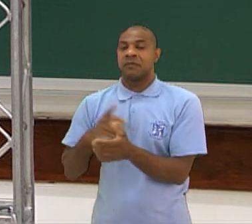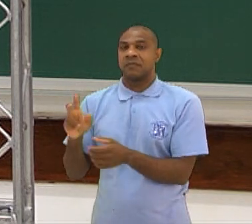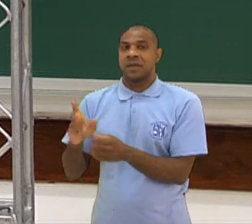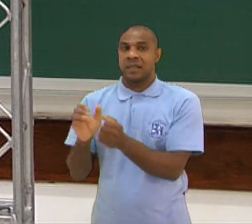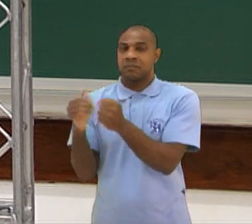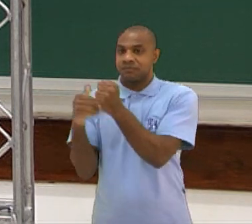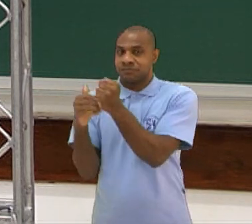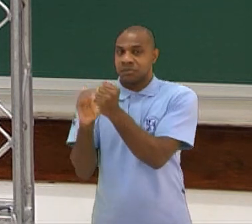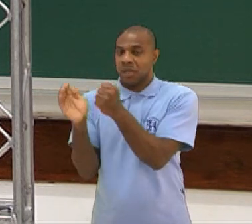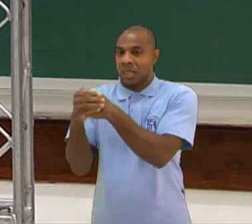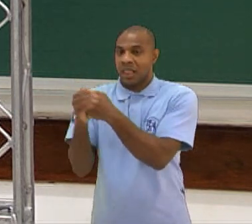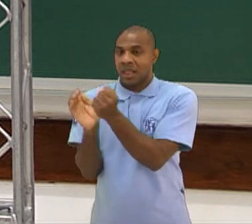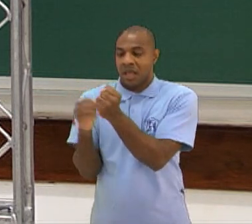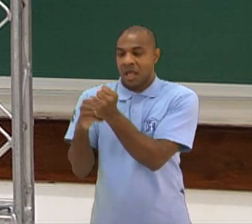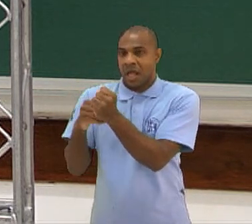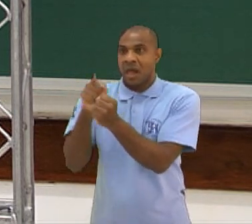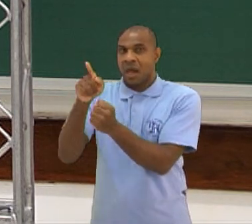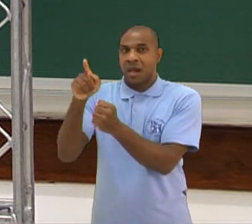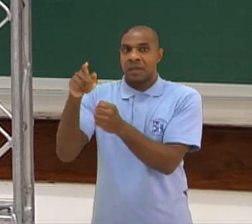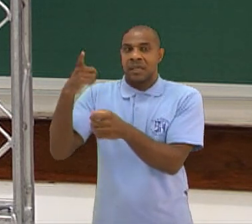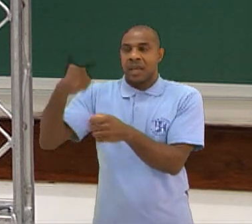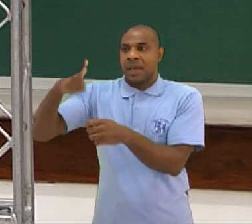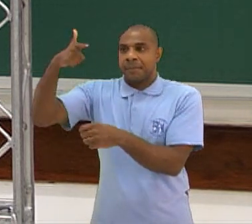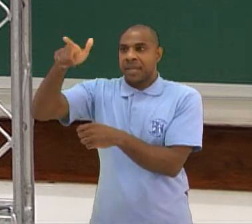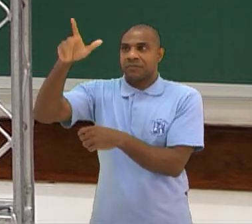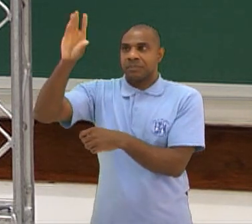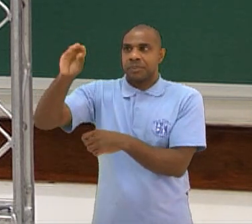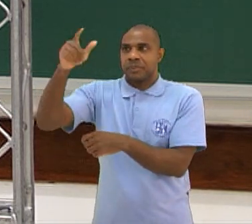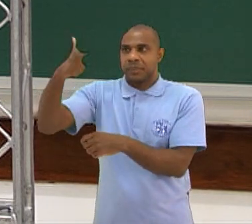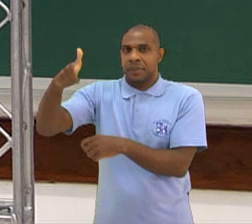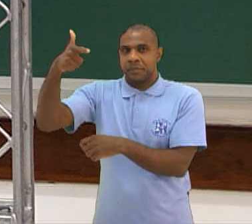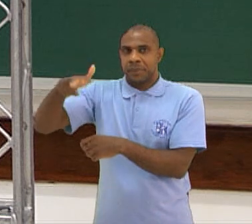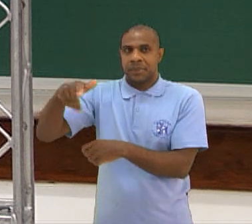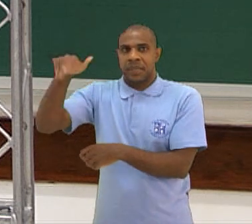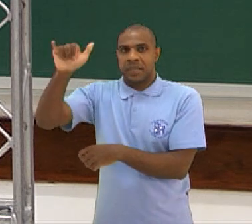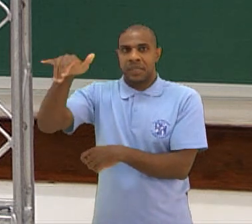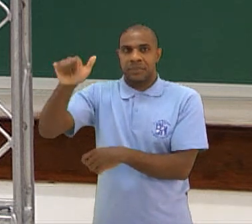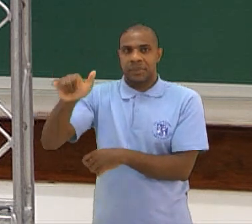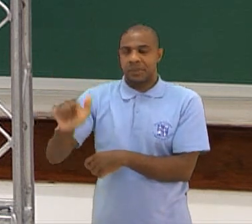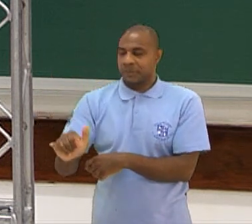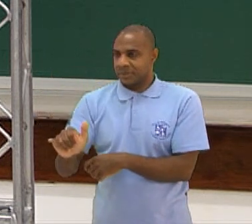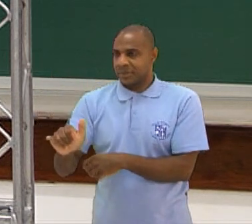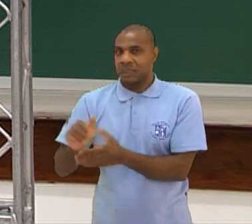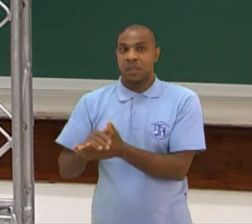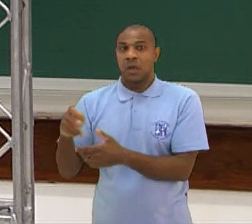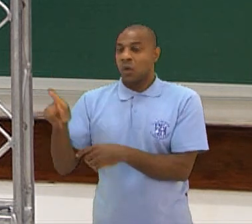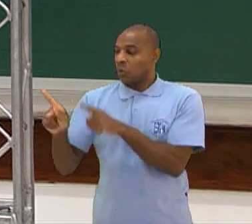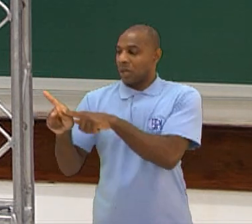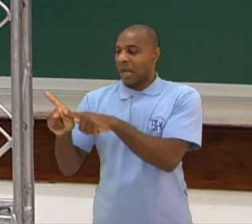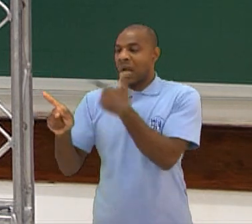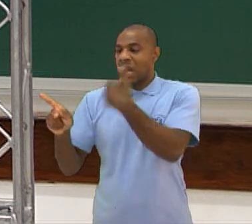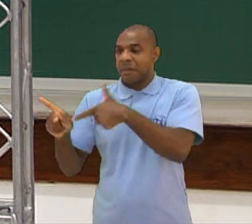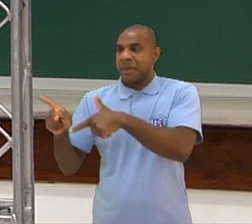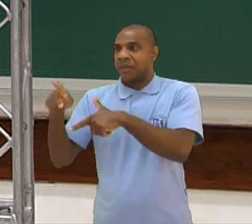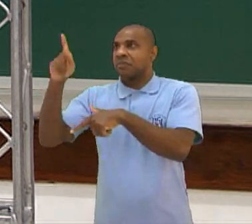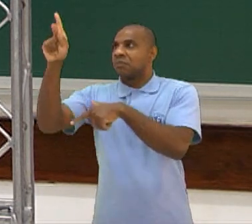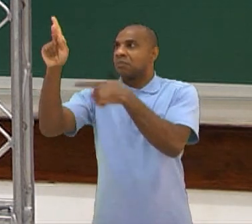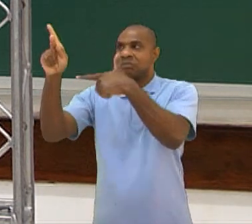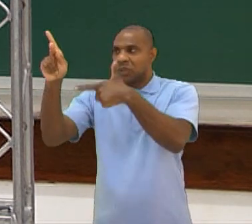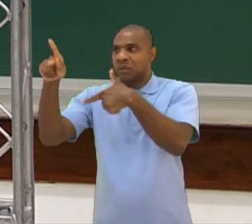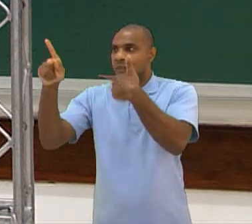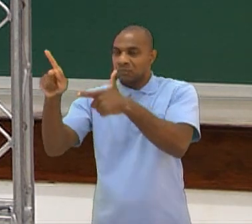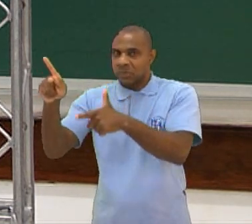e cadê aqui o x? Ele não está aqui? Tá sim. Como que ele está para vocês? 0x. Porque daí quando você vai